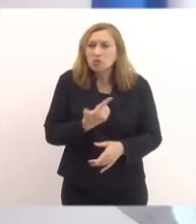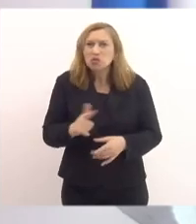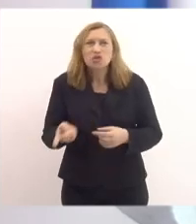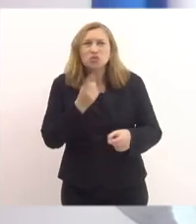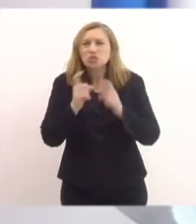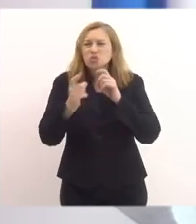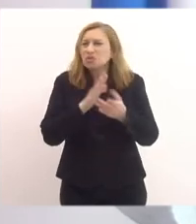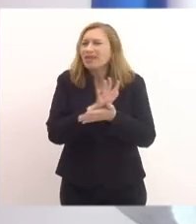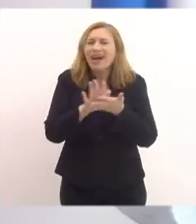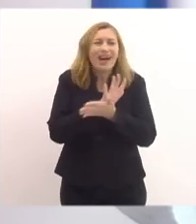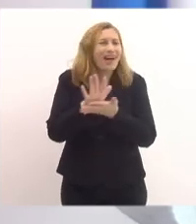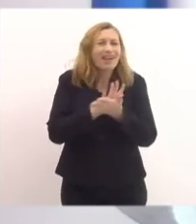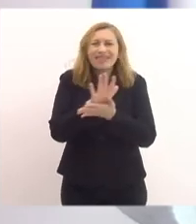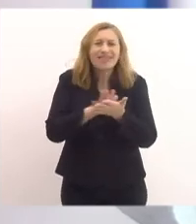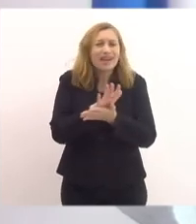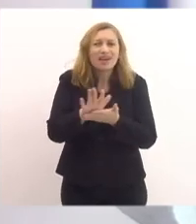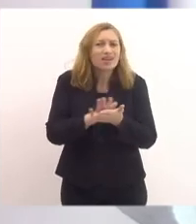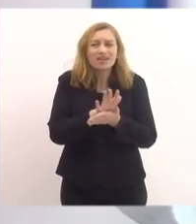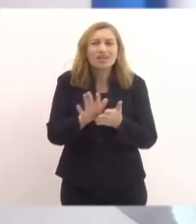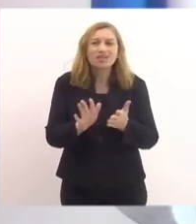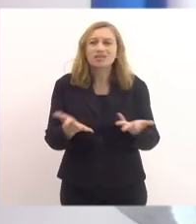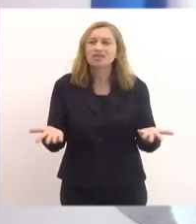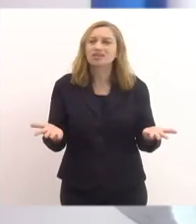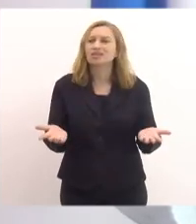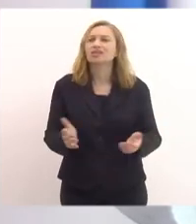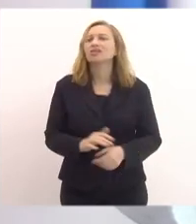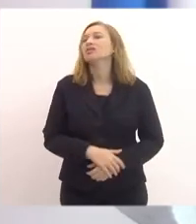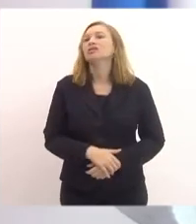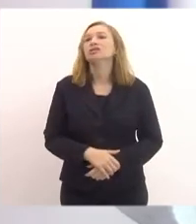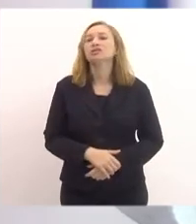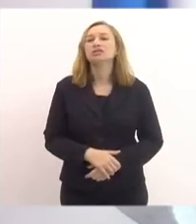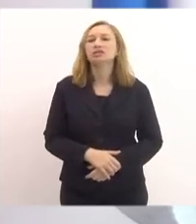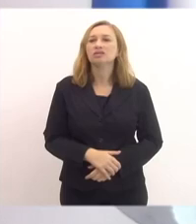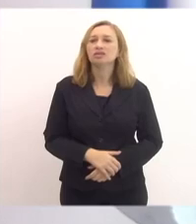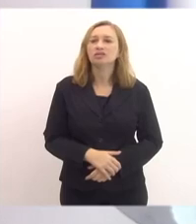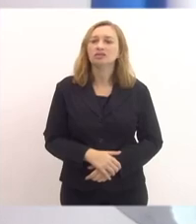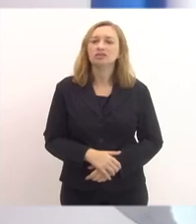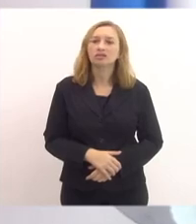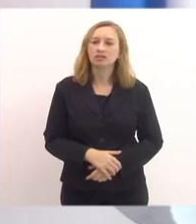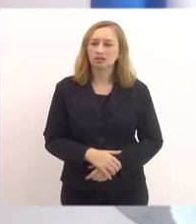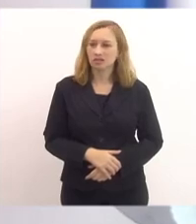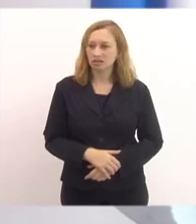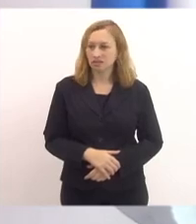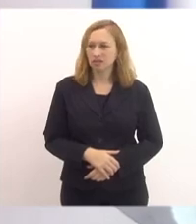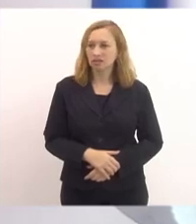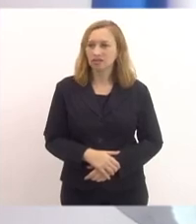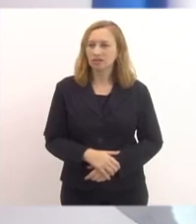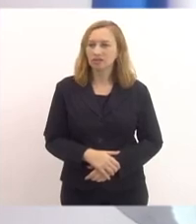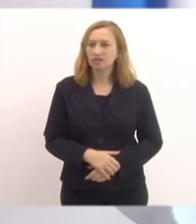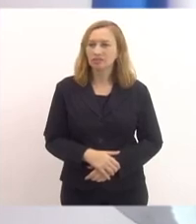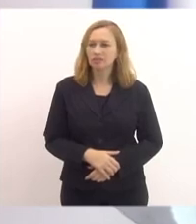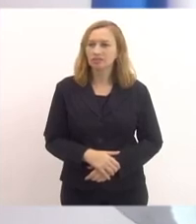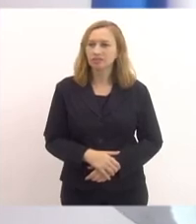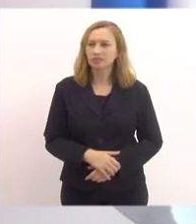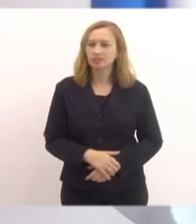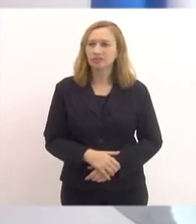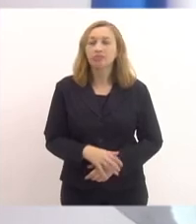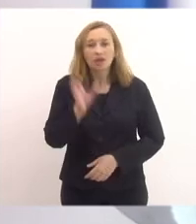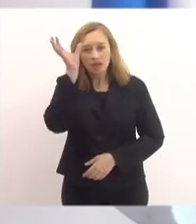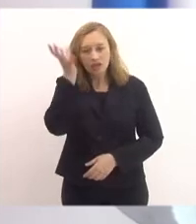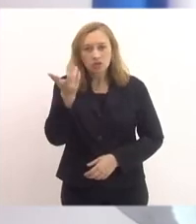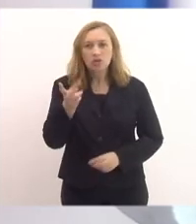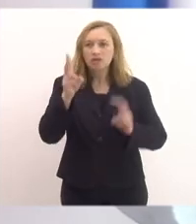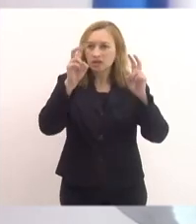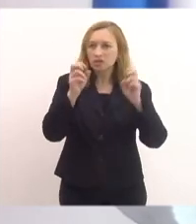não tinha regime, não tinha nada. A vaga está criada, está pronta, está aberta, não implica em mais absolutamente nada. Resolve essa questão